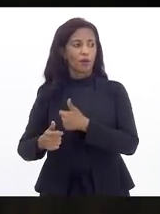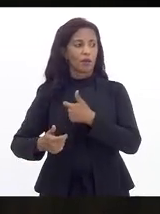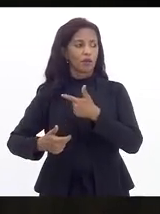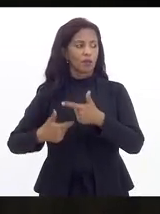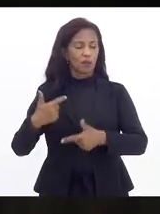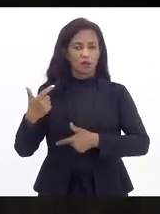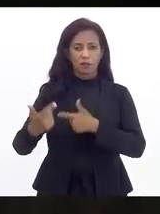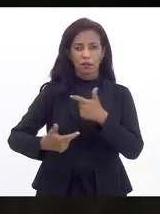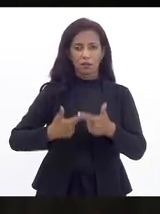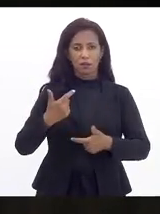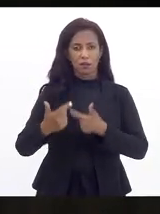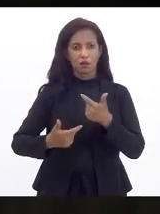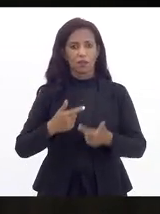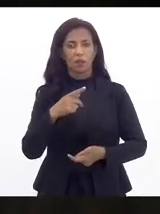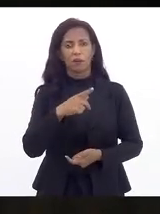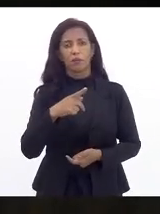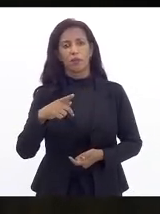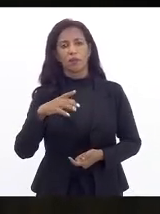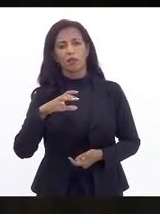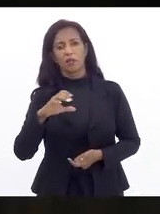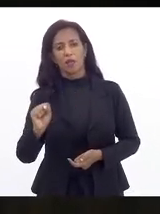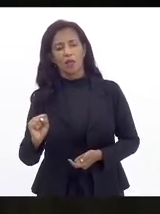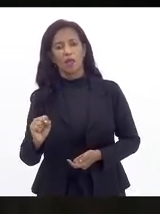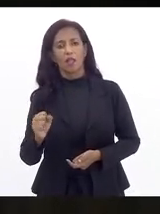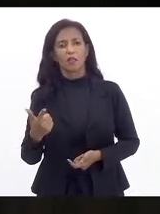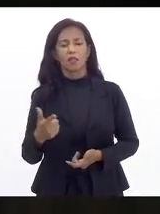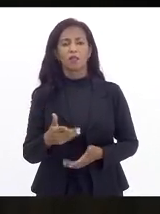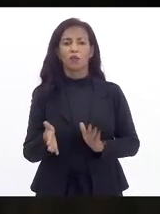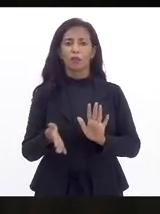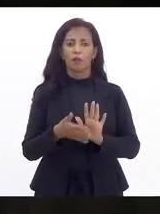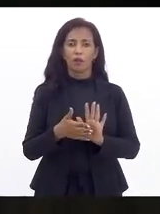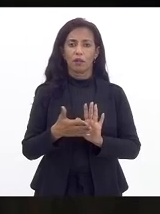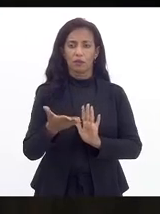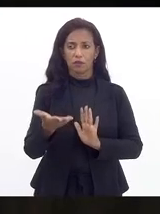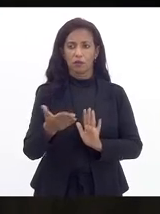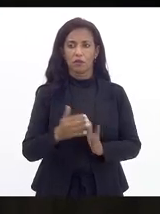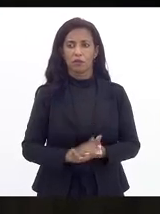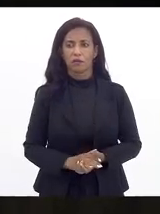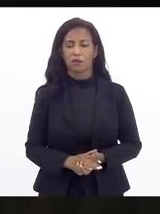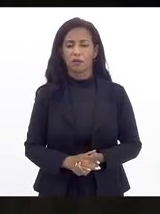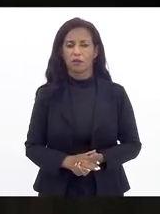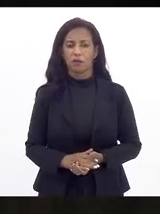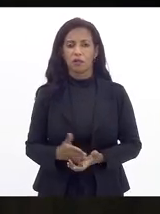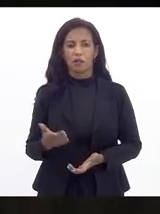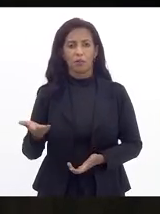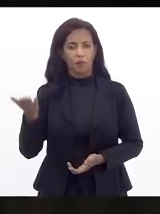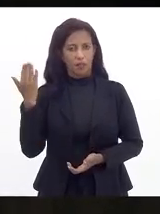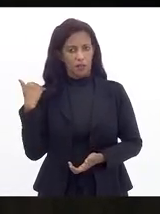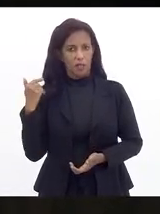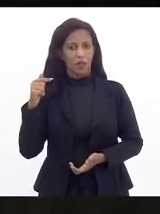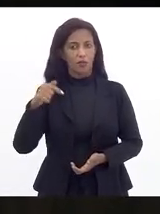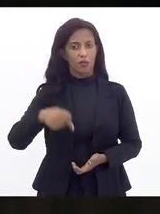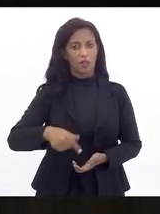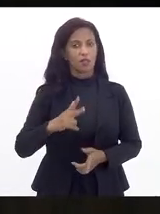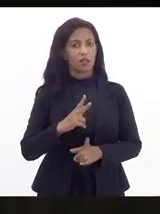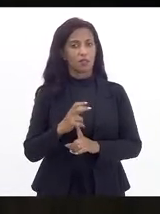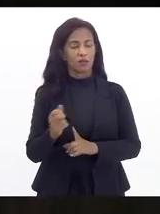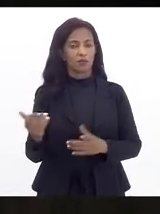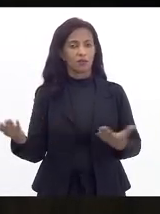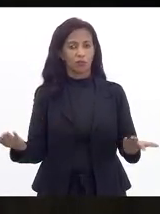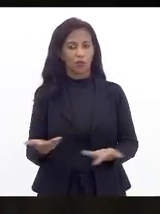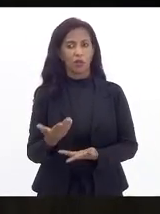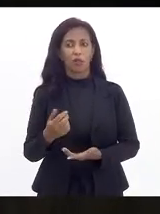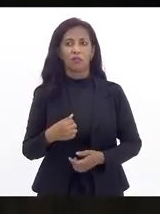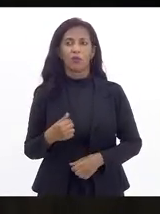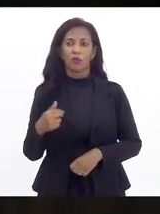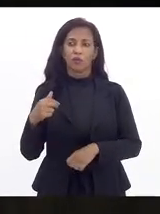luta histórica do PCCS da saúde, pelo menos do mandato passado e desse, e essa grande vitória. Eu vou estar